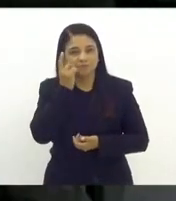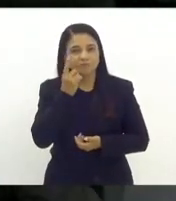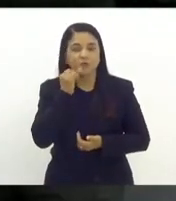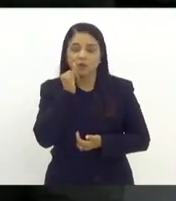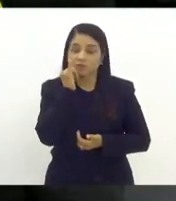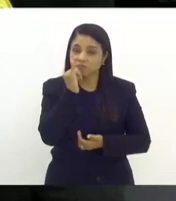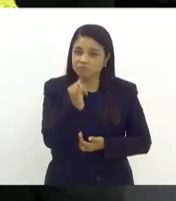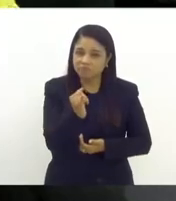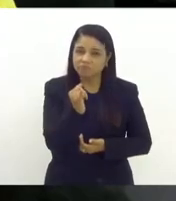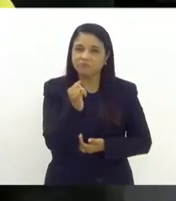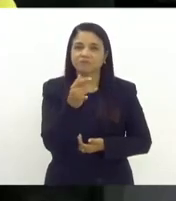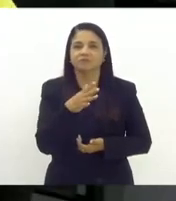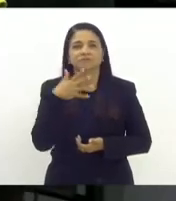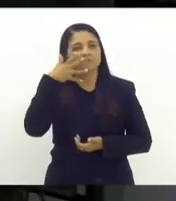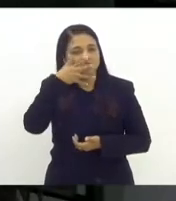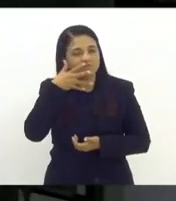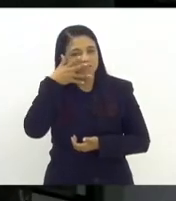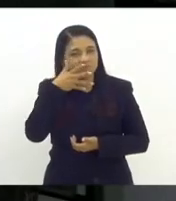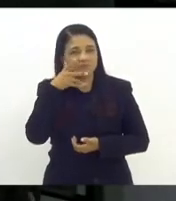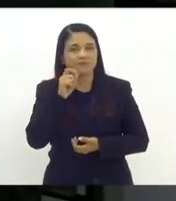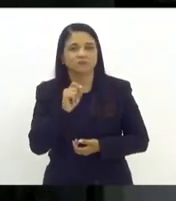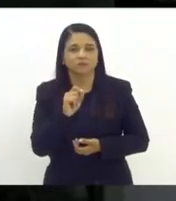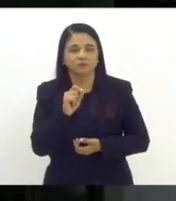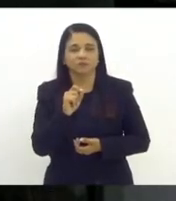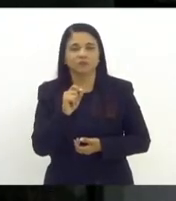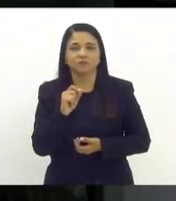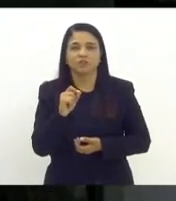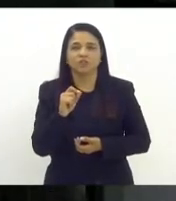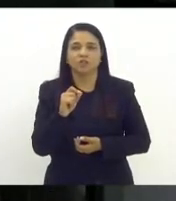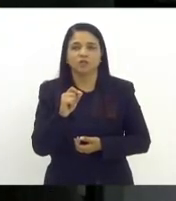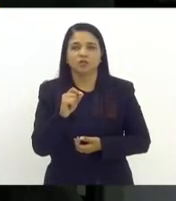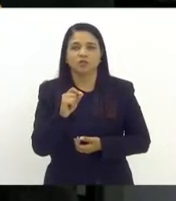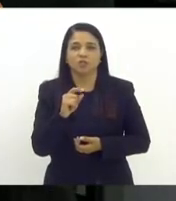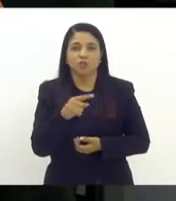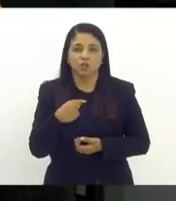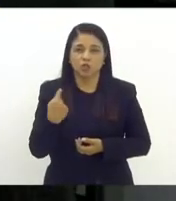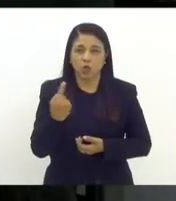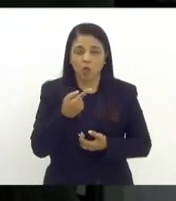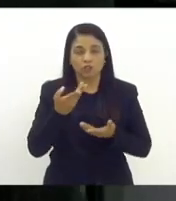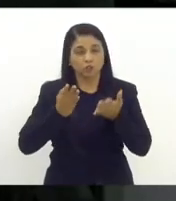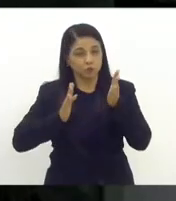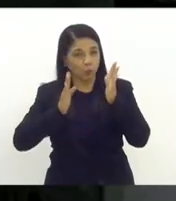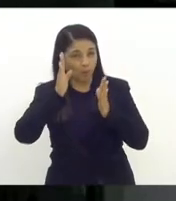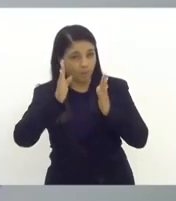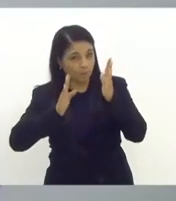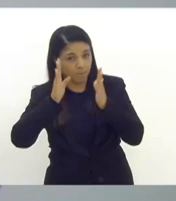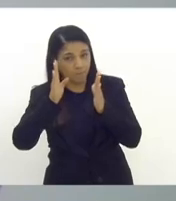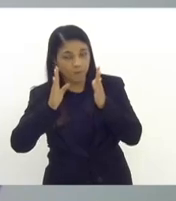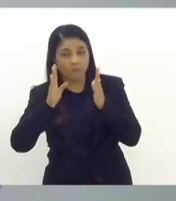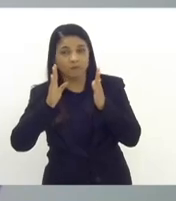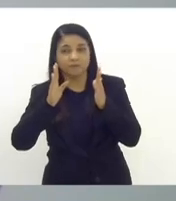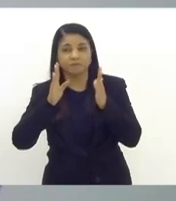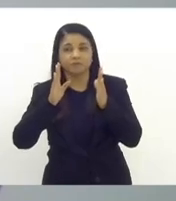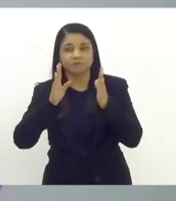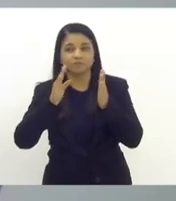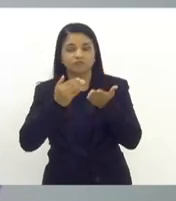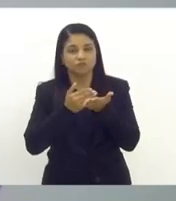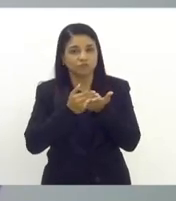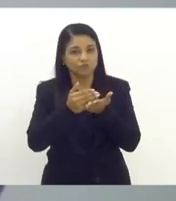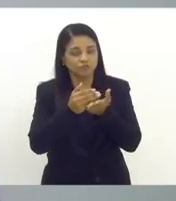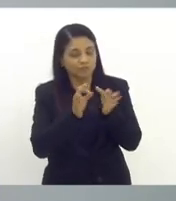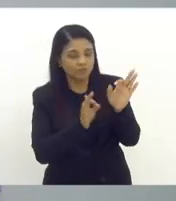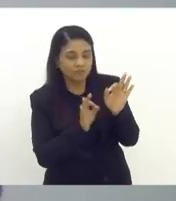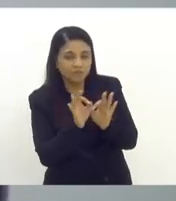que nós estamos com no prazo efetivamente de início de